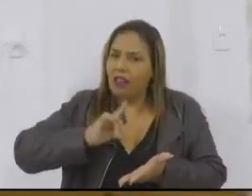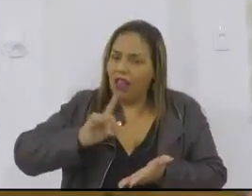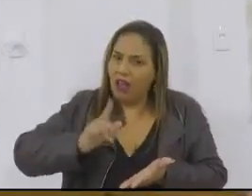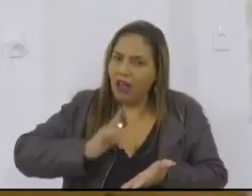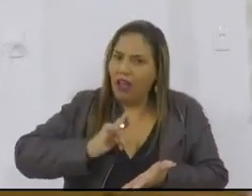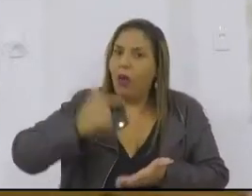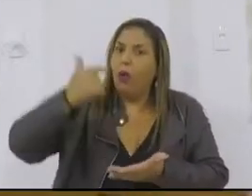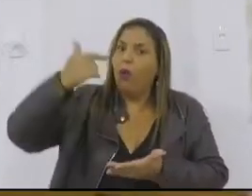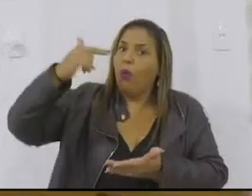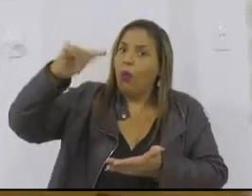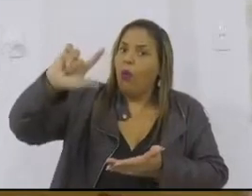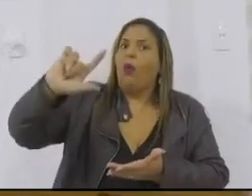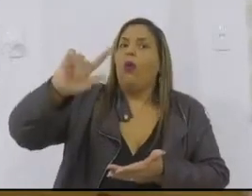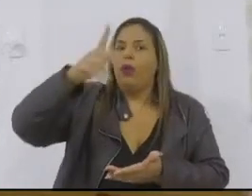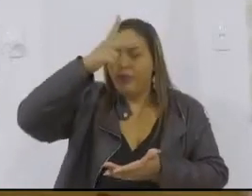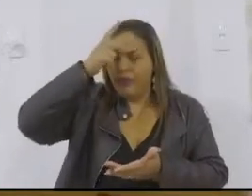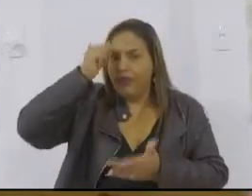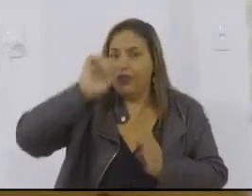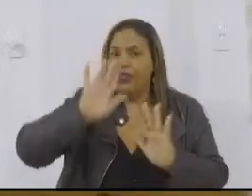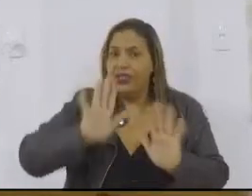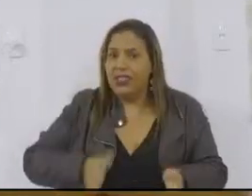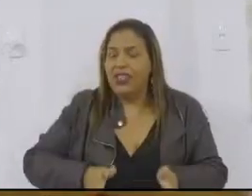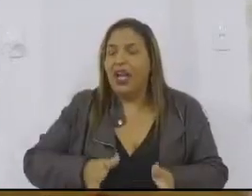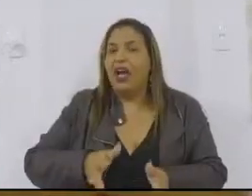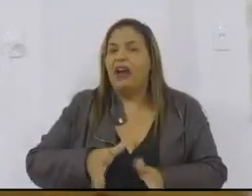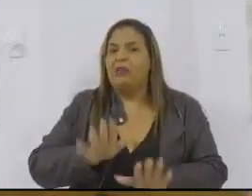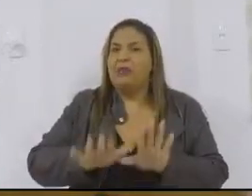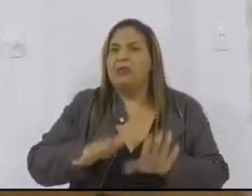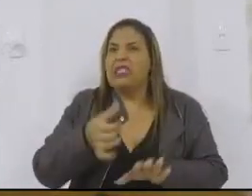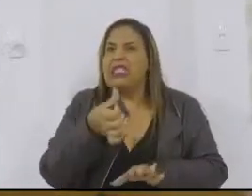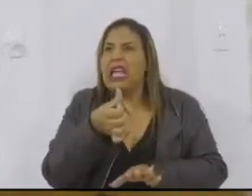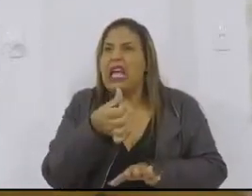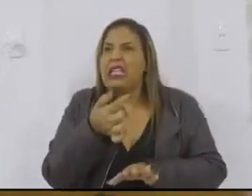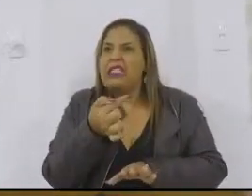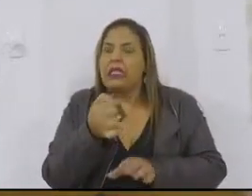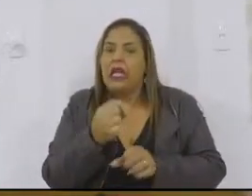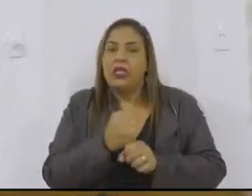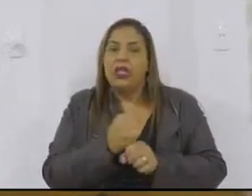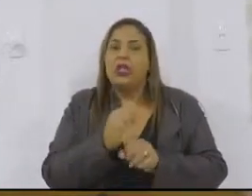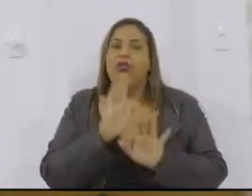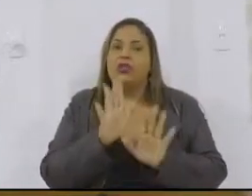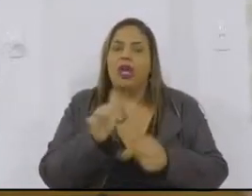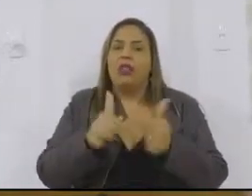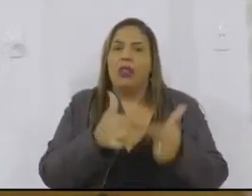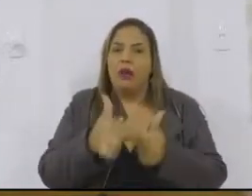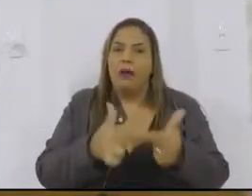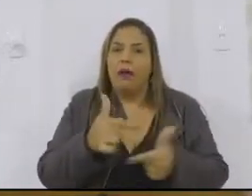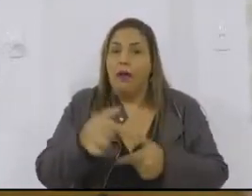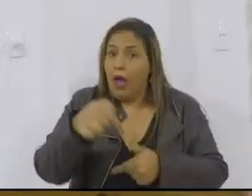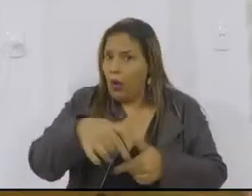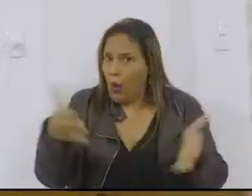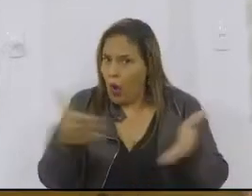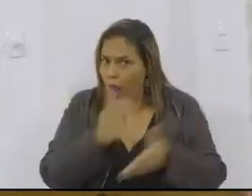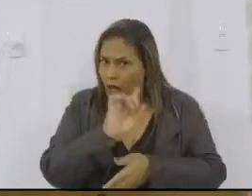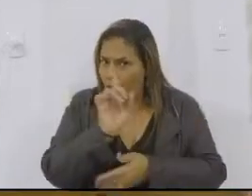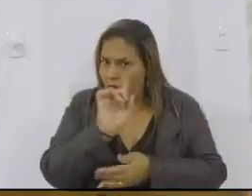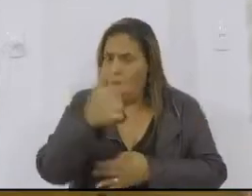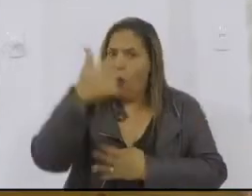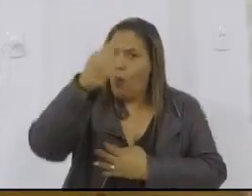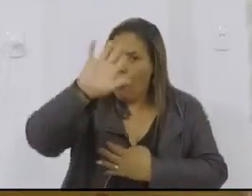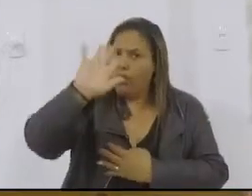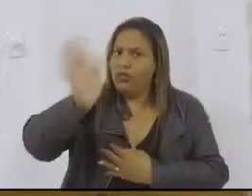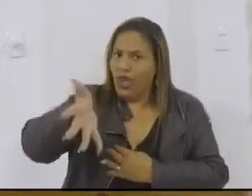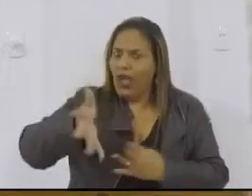outra gestão, tá? Ele já está no município em 6, 7 anos fazendo serviço, se eu não me engano. Então não é dessa gestão não, igual botaram aí na matéria